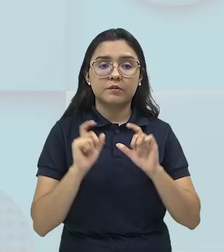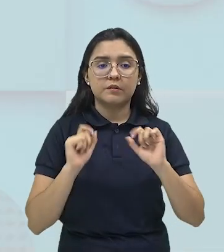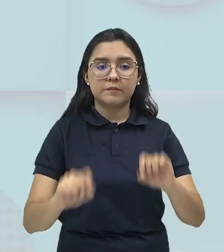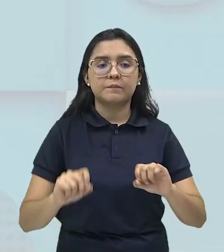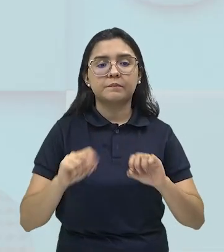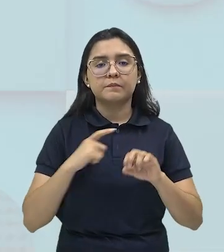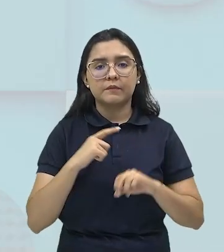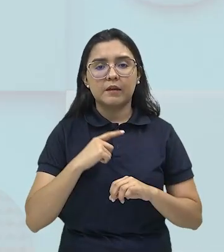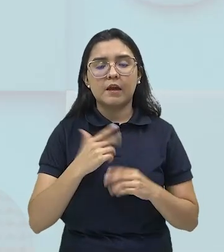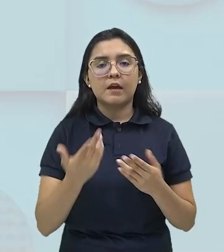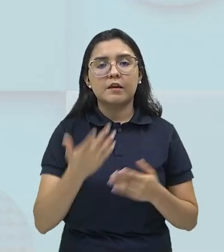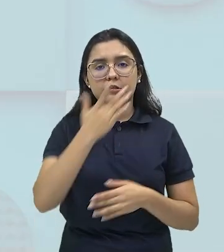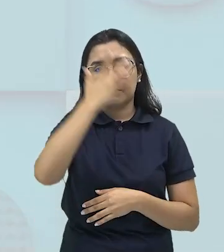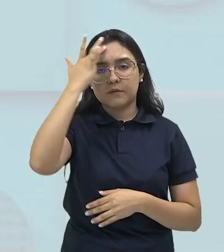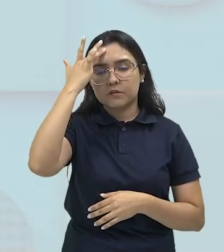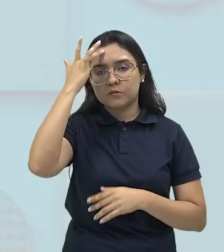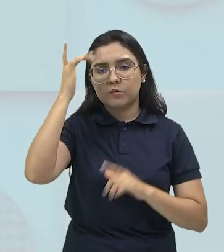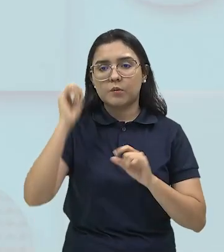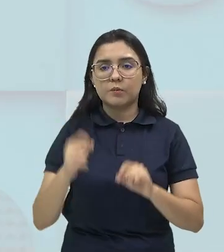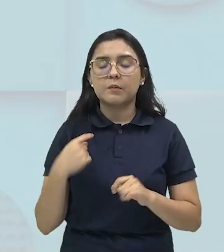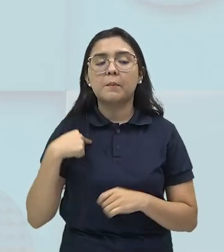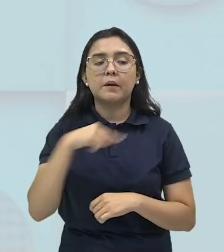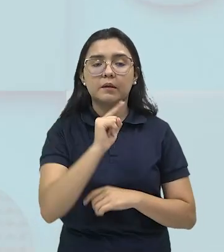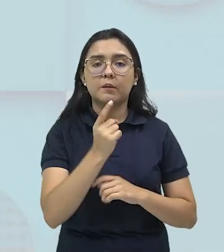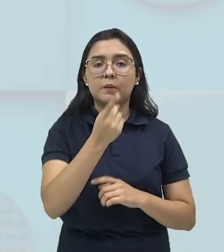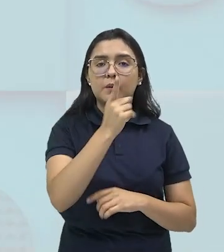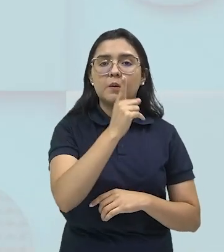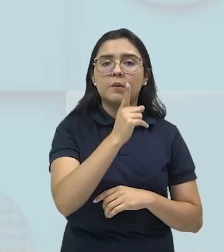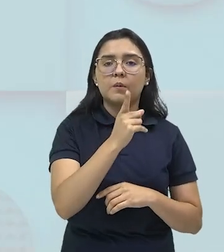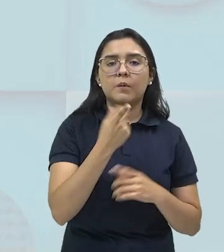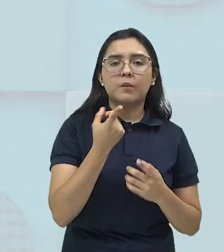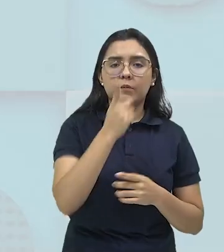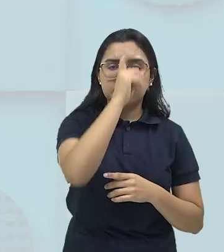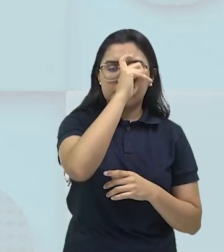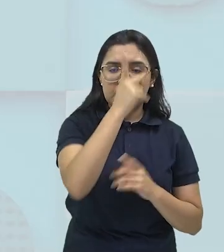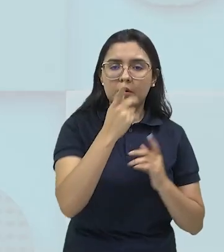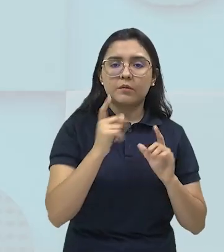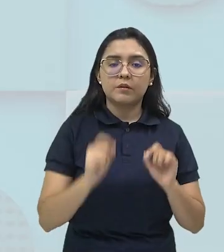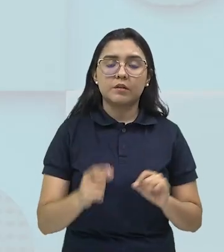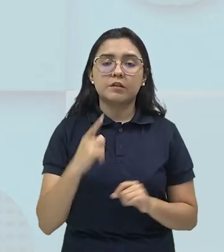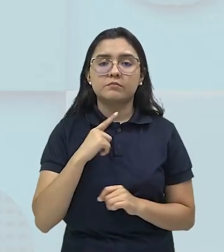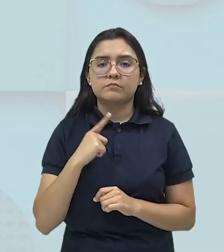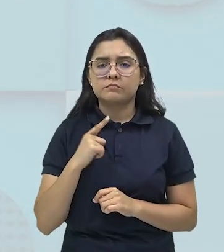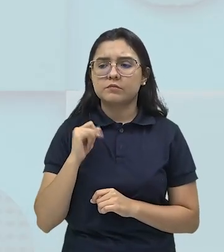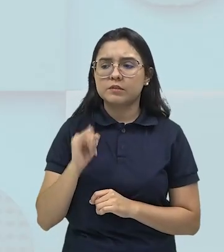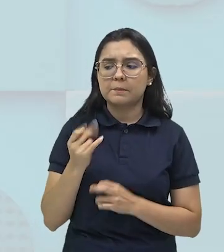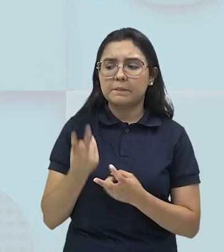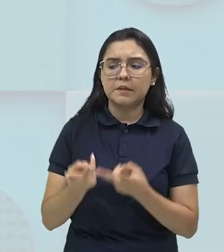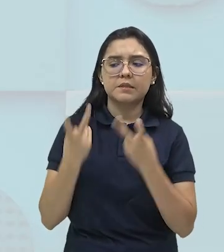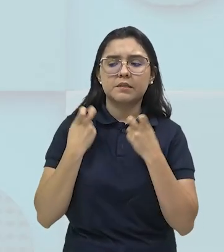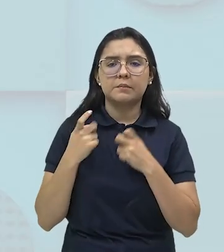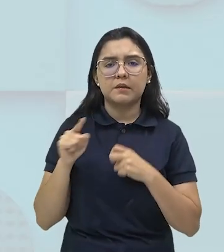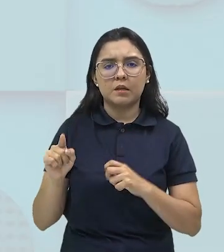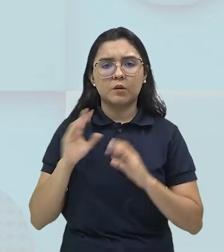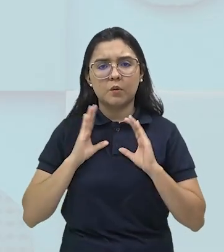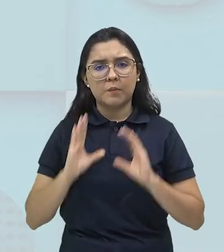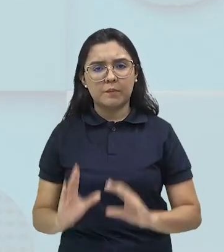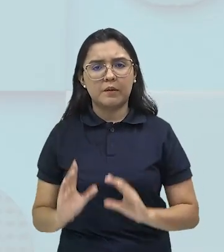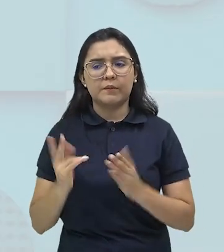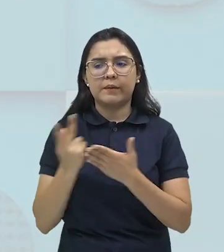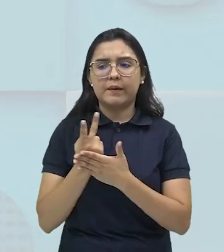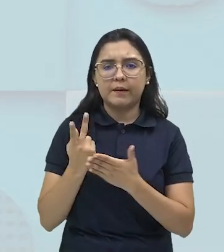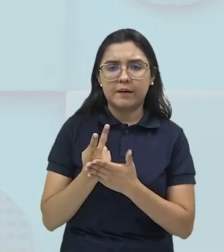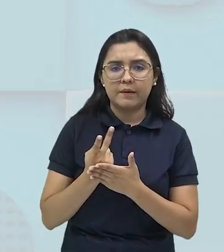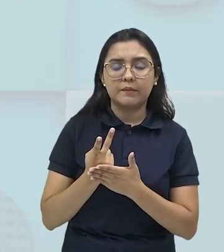várias internações, né, das pessoas que apresentavam algum tipo de comportamento desviante, como